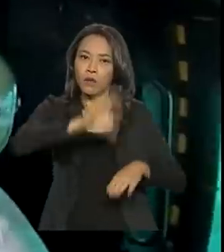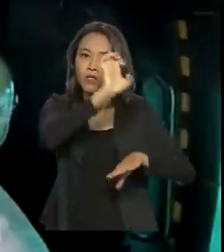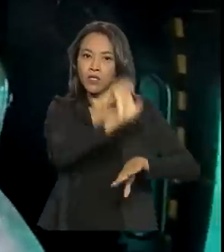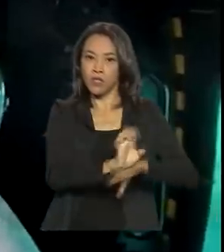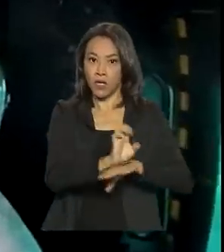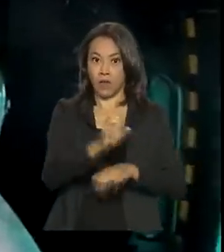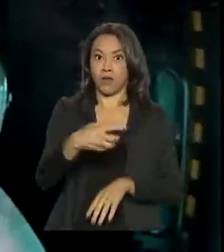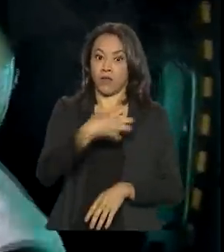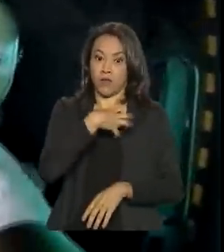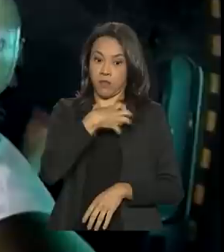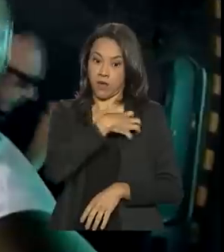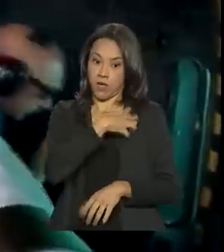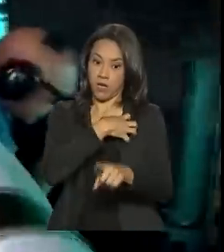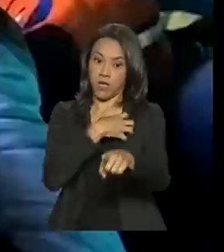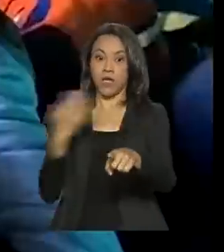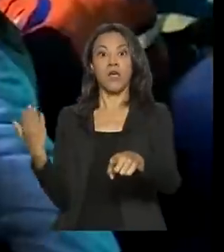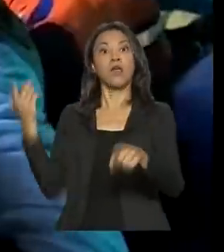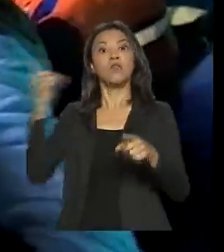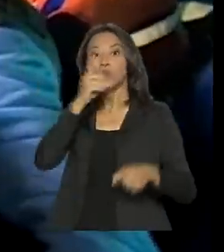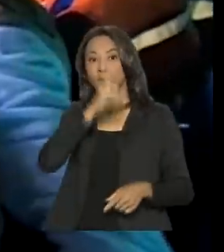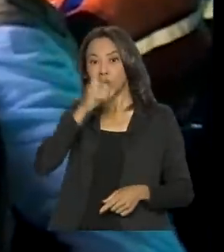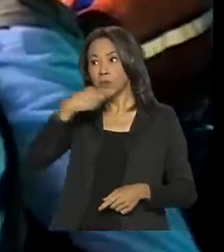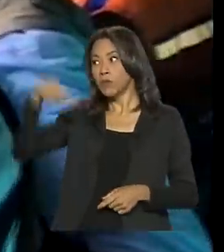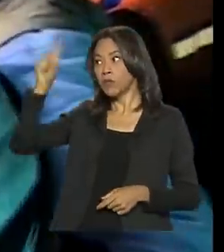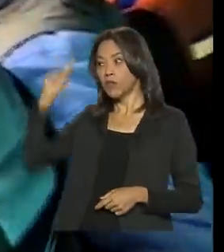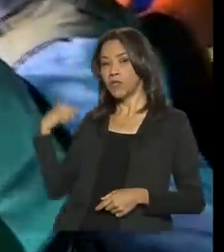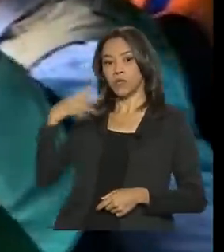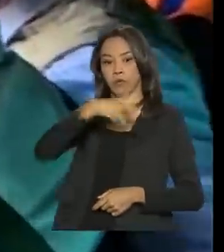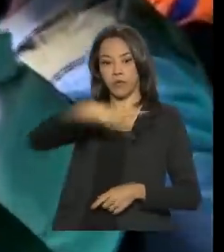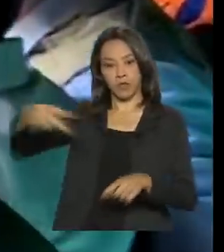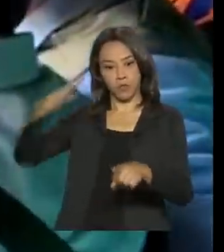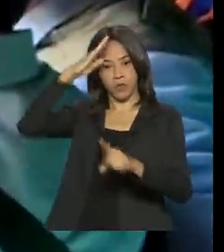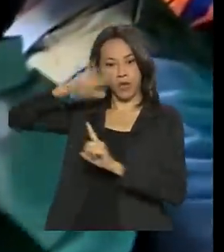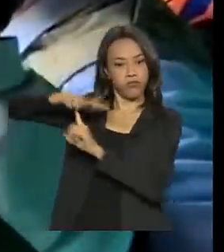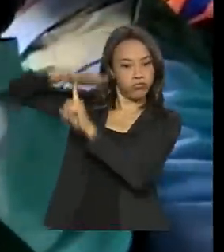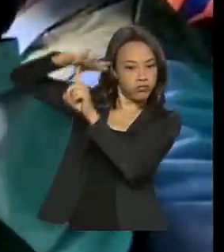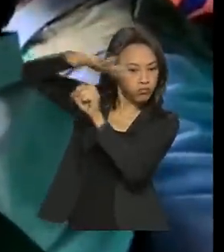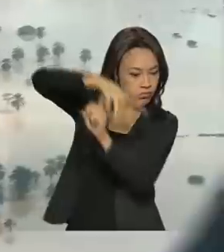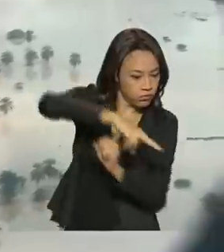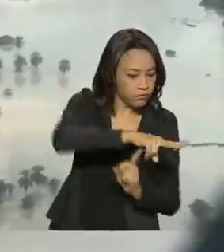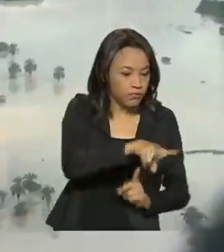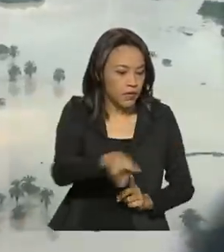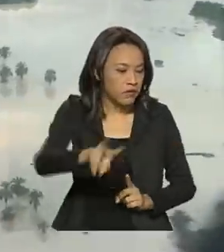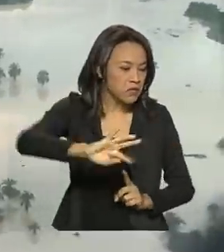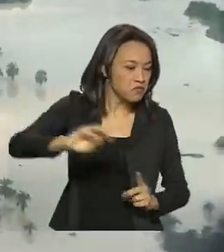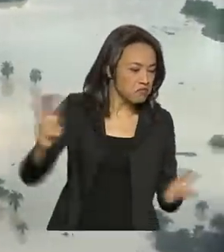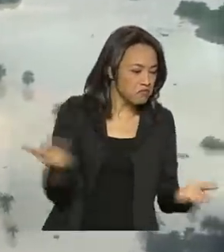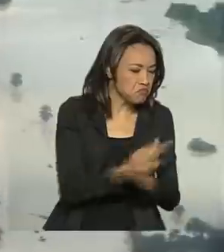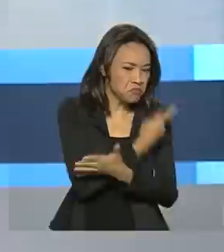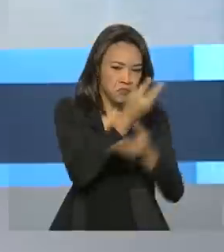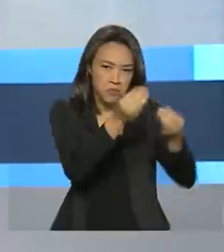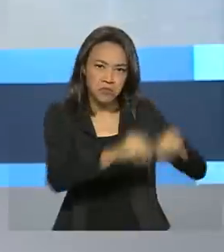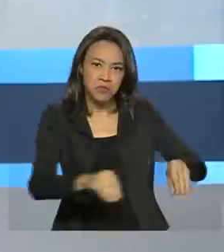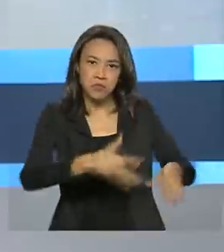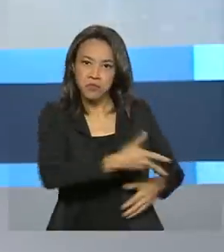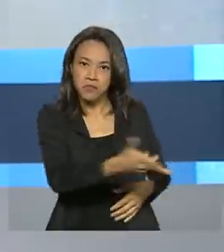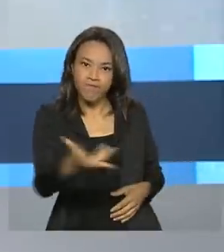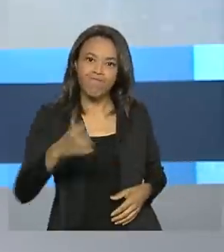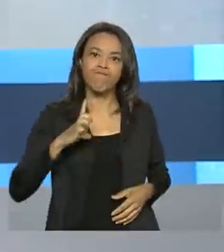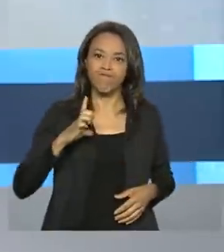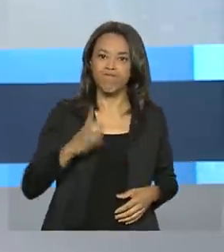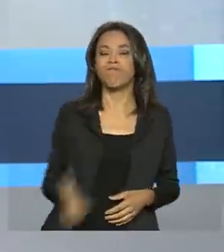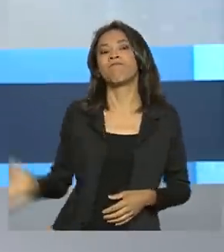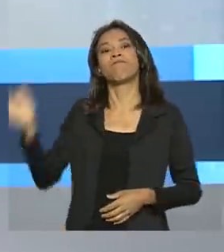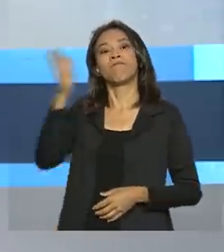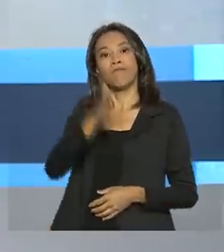Nesse domingo, o presidente Jair Bolsonaro sobrevoou as áreas afetadas no sul do estado, acompanhado de ministros. Esse é um